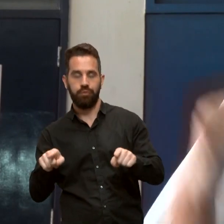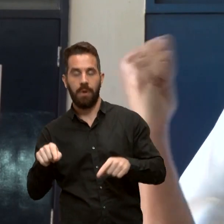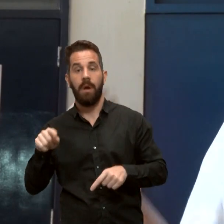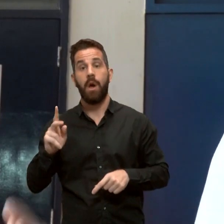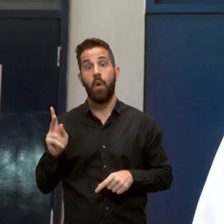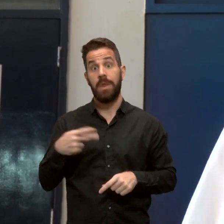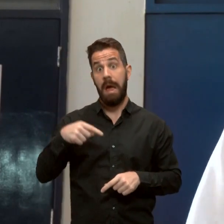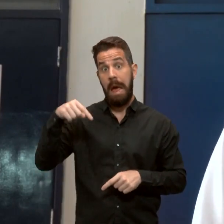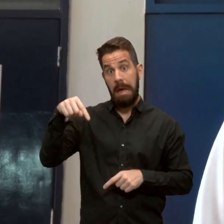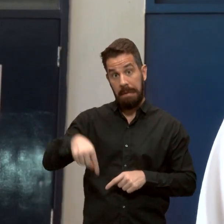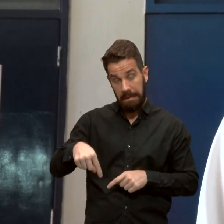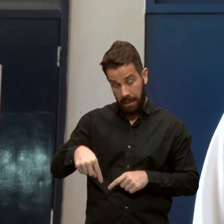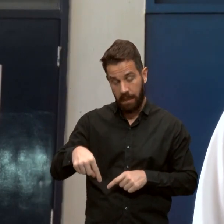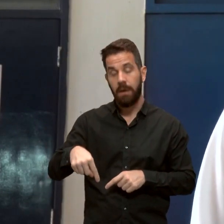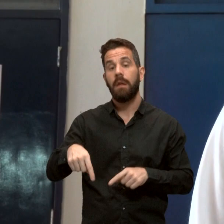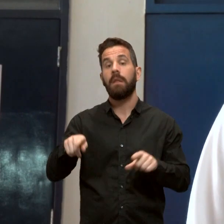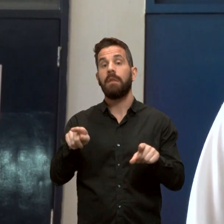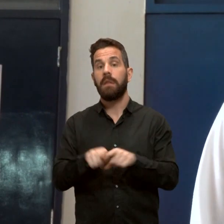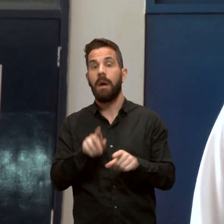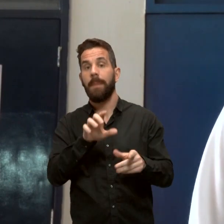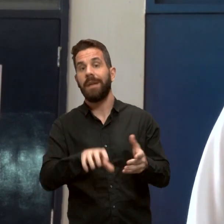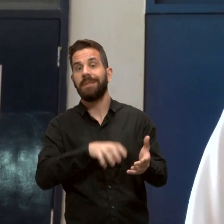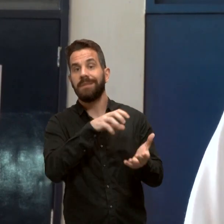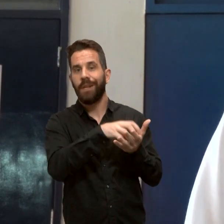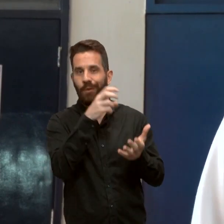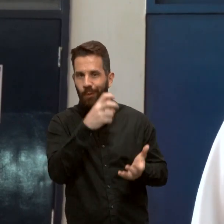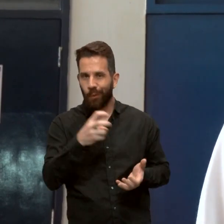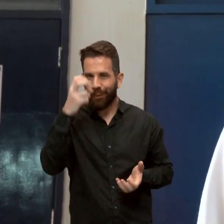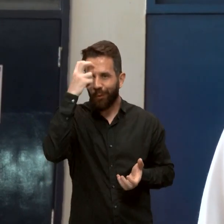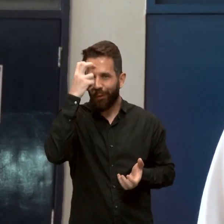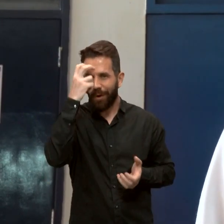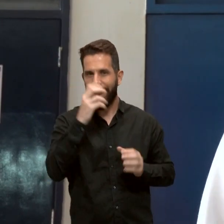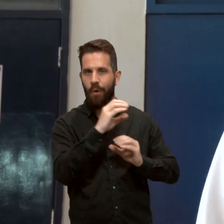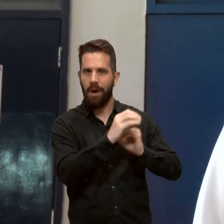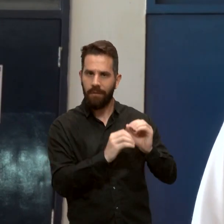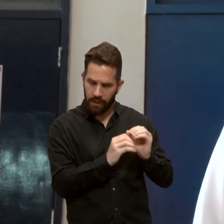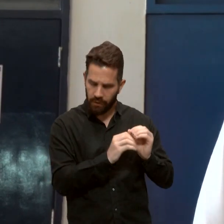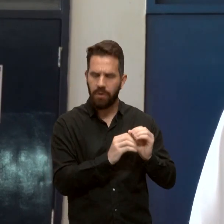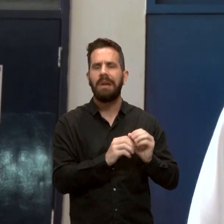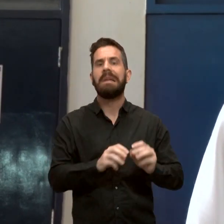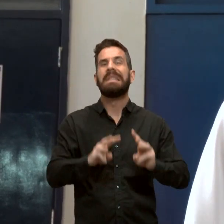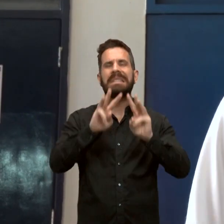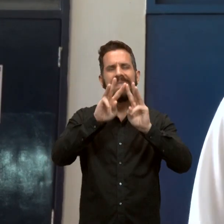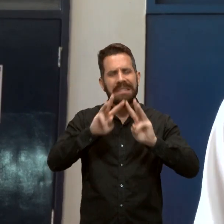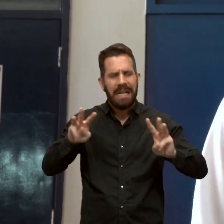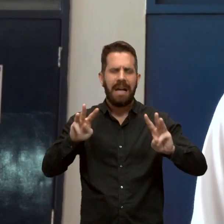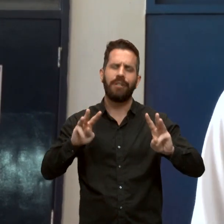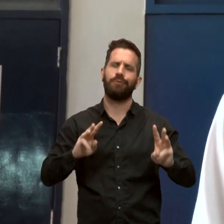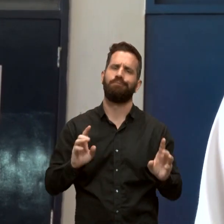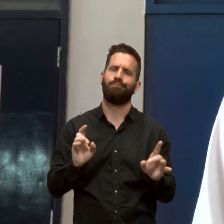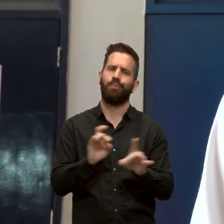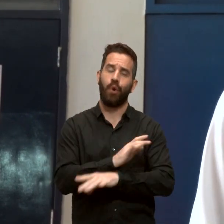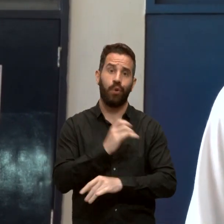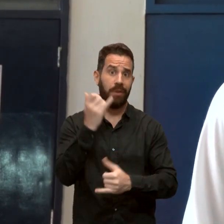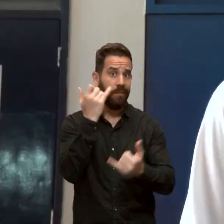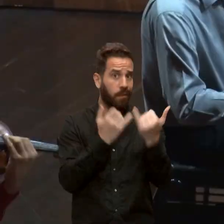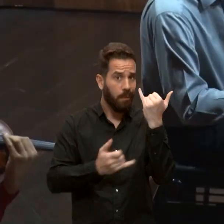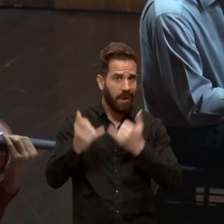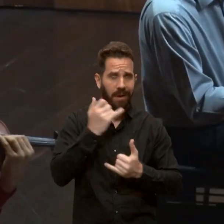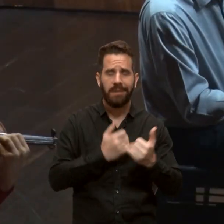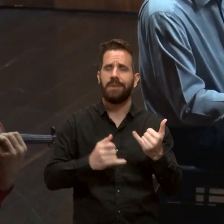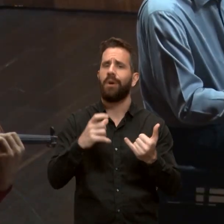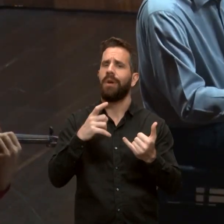aqui como no Centro Cultural UFG. Então, fiquem atentos ao site, que o que não faltam são bons